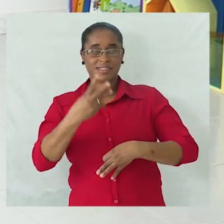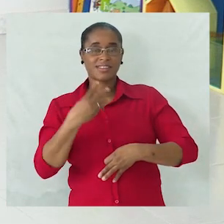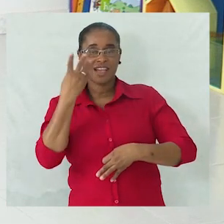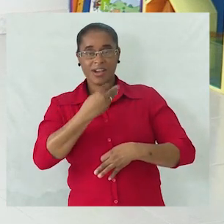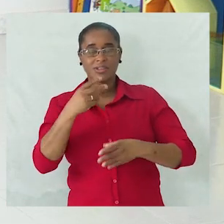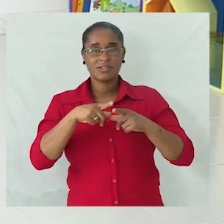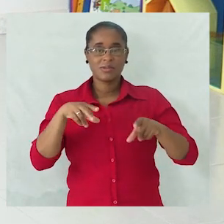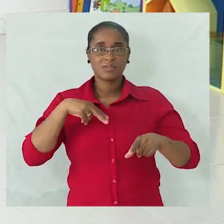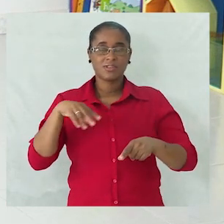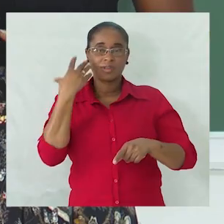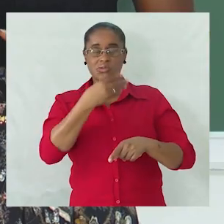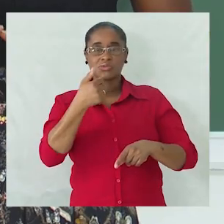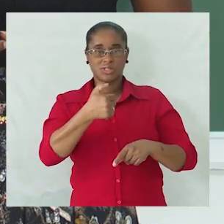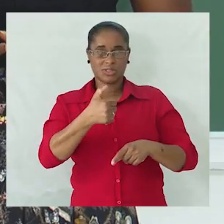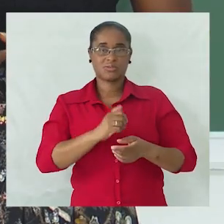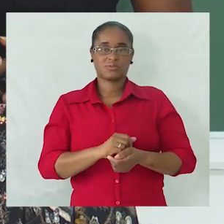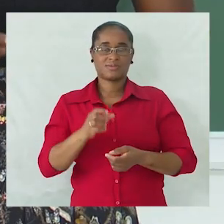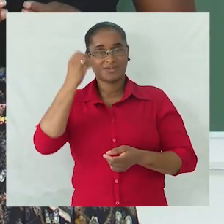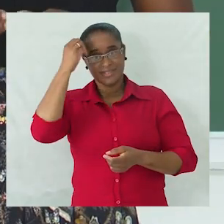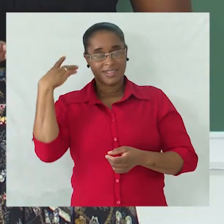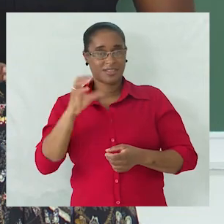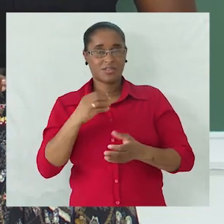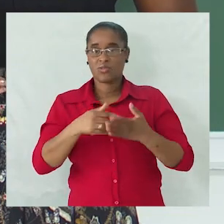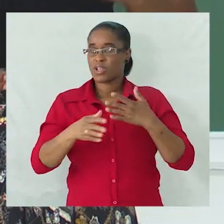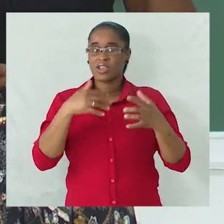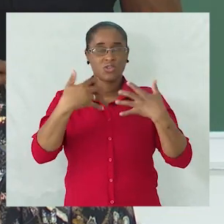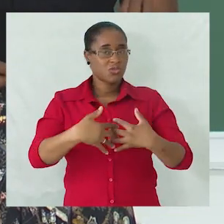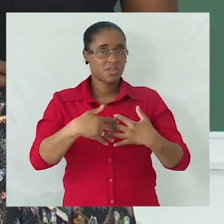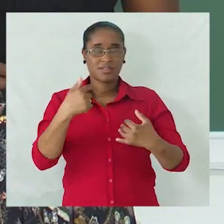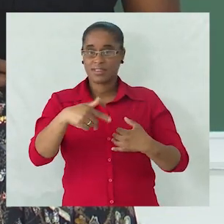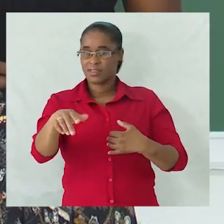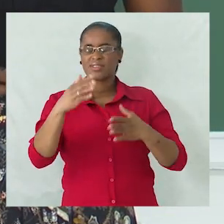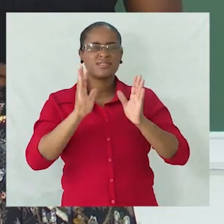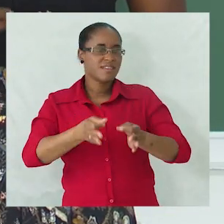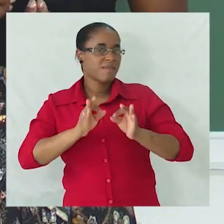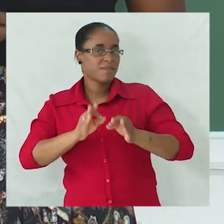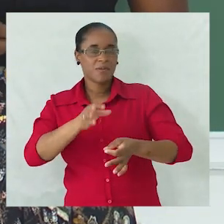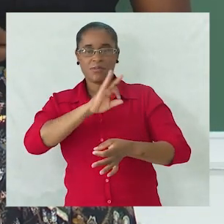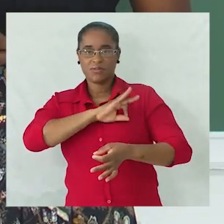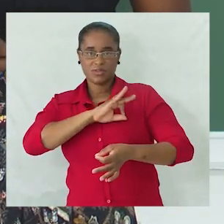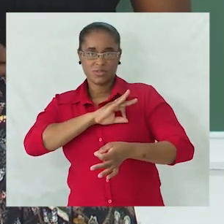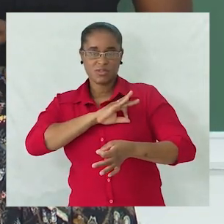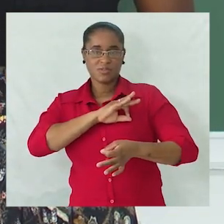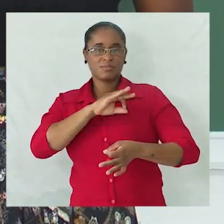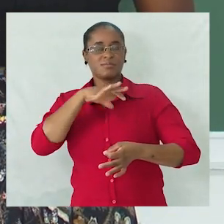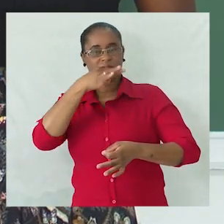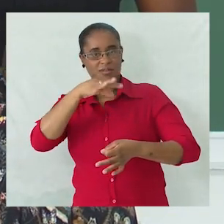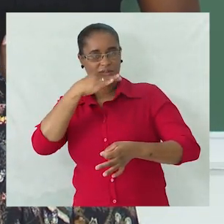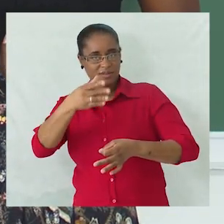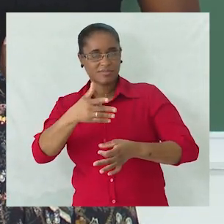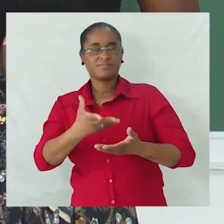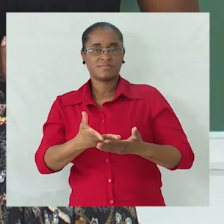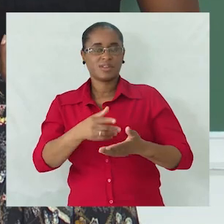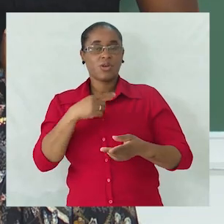portuguesa para os alunos do 5º ano. Não se esqueçam que qualquer dúvida teremos sempre o professor para as tirar ou